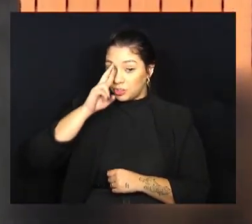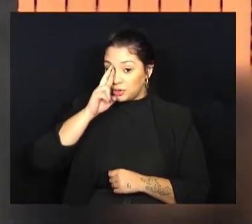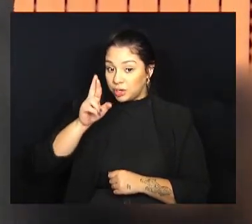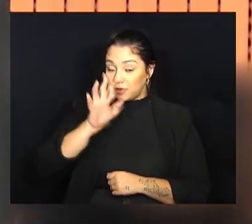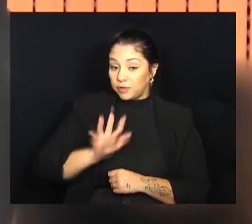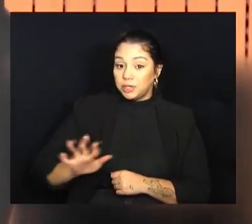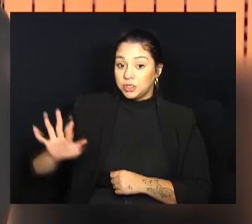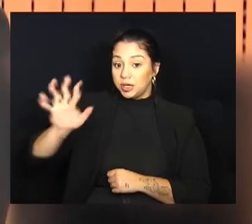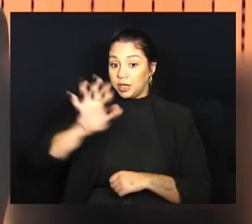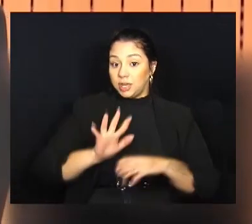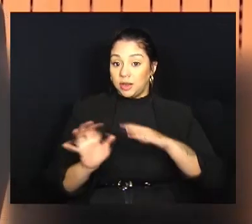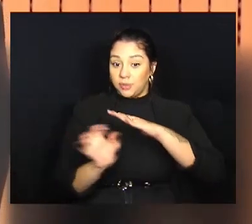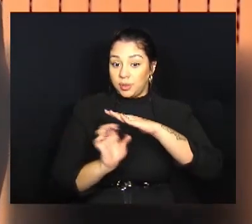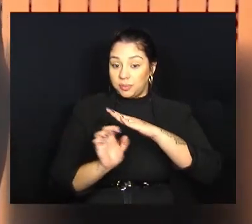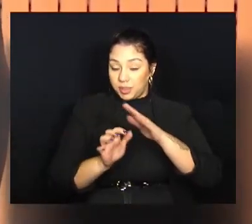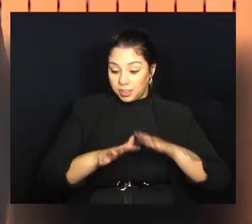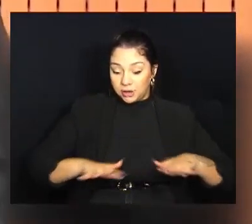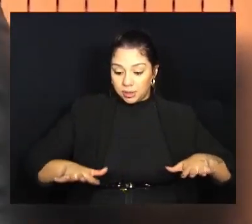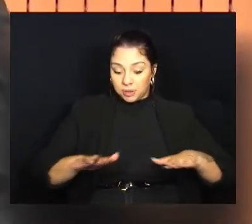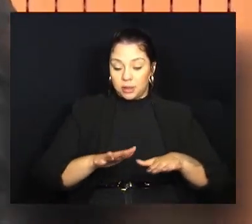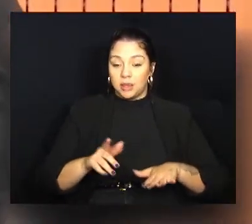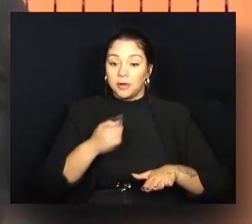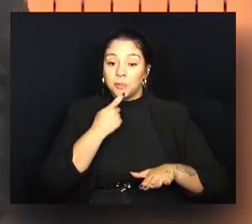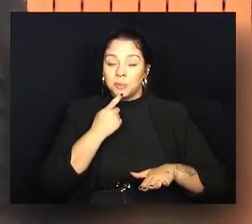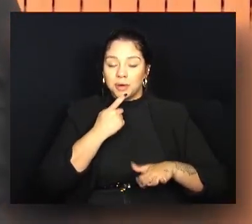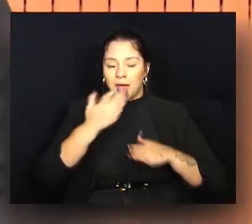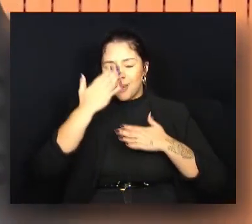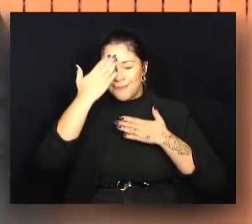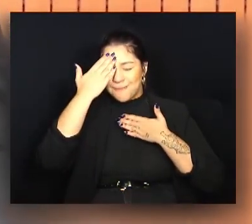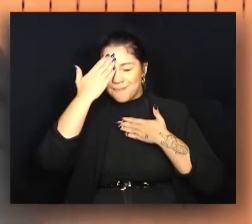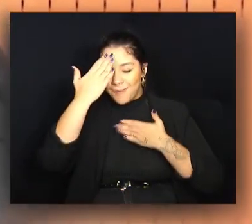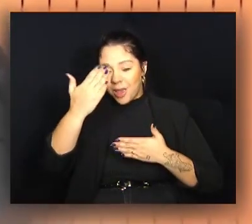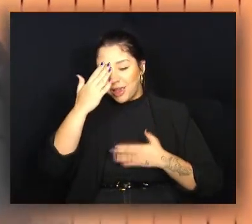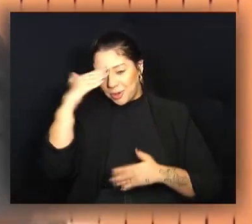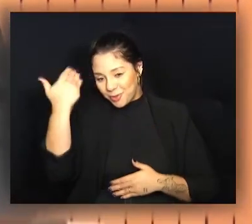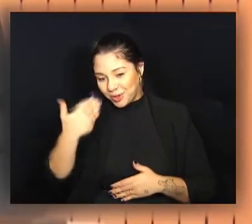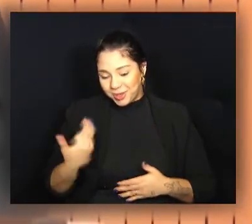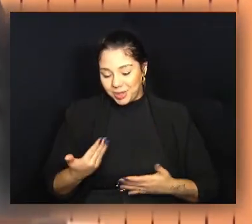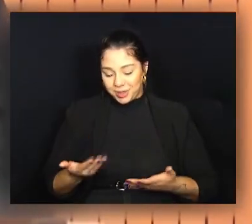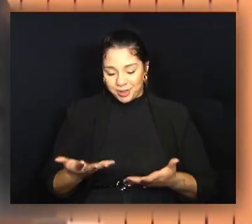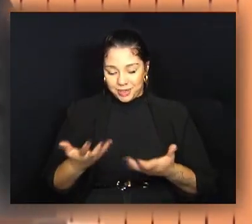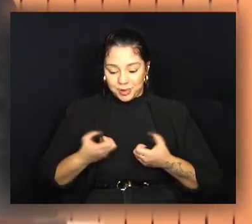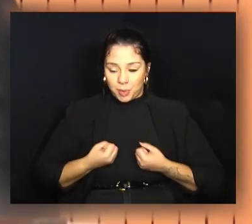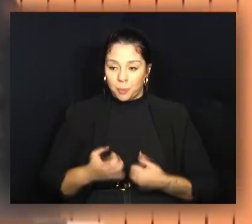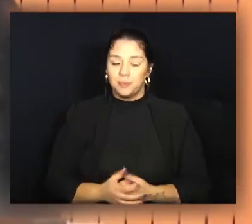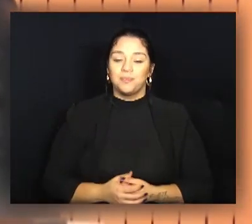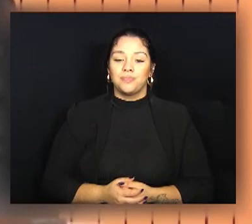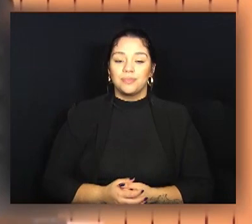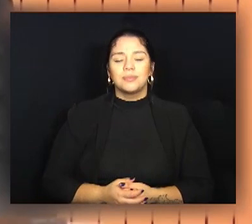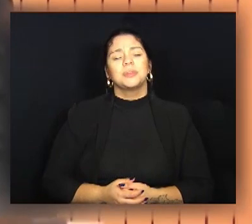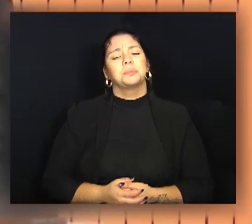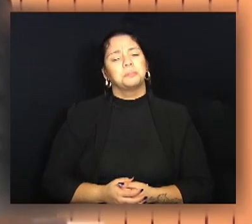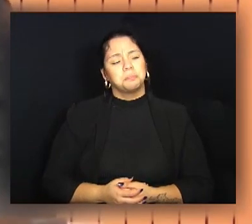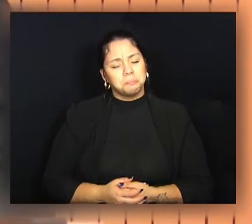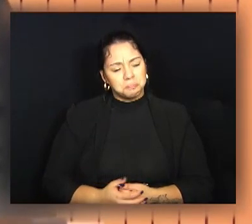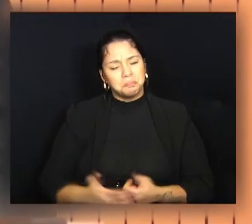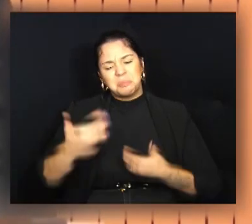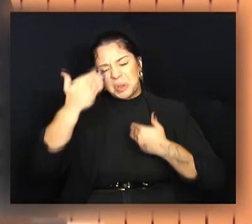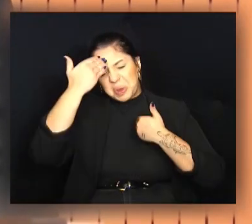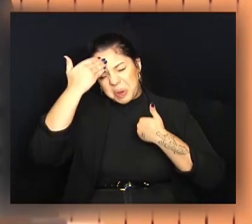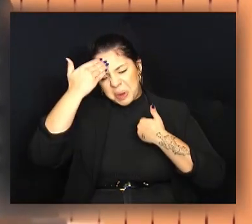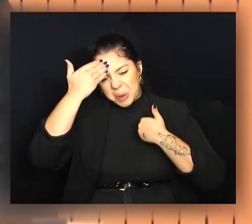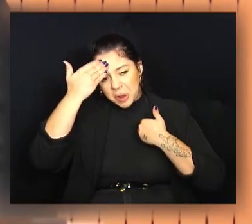Embrapa Territorial de Campinas, agradeceu a honraria recebida. É uma grande honra para nós recebermos